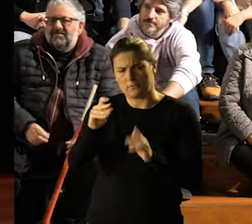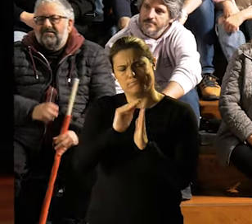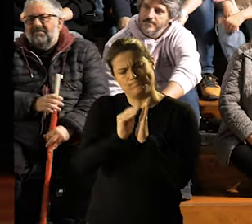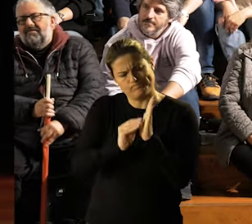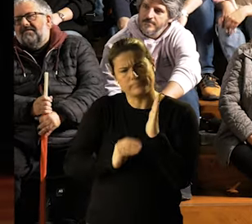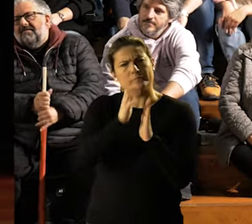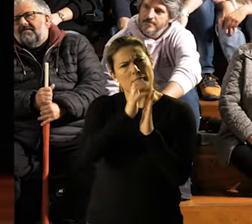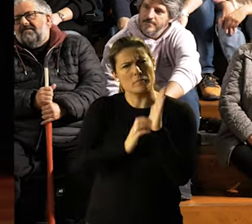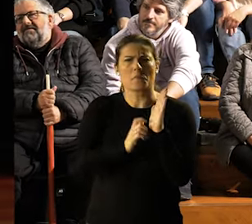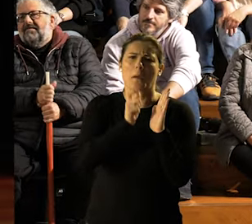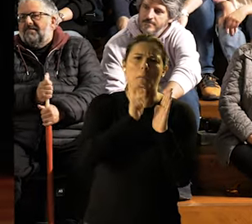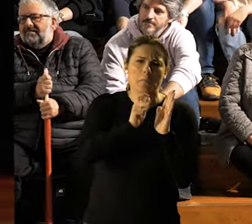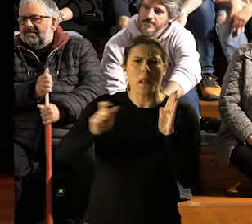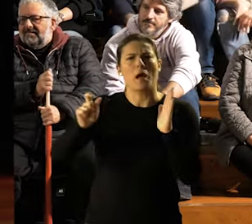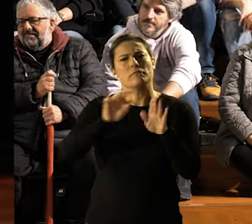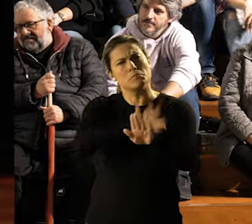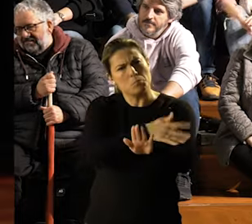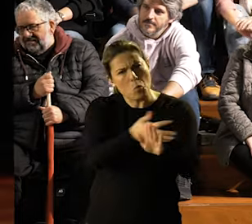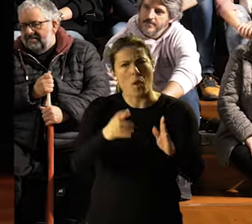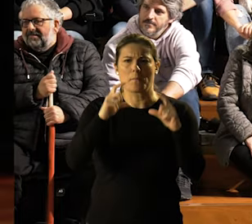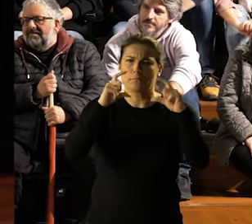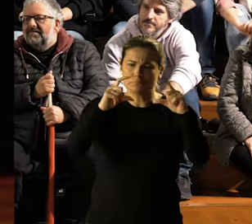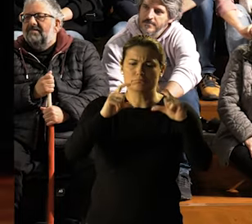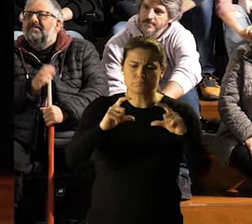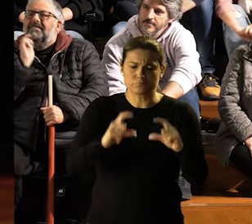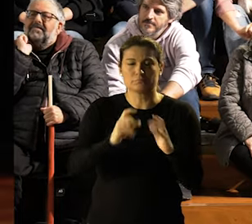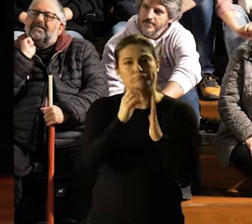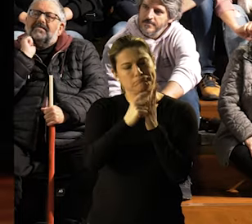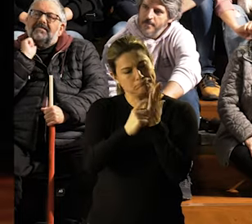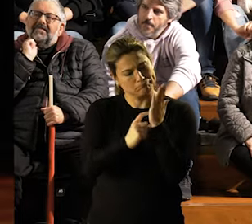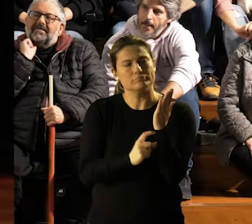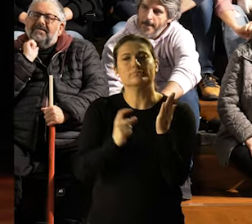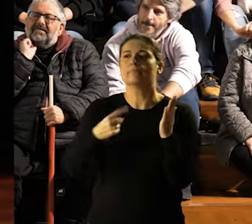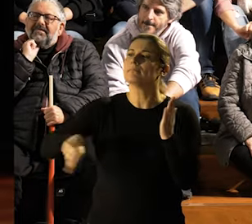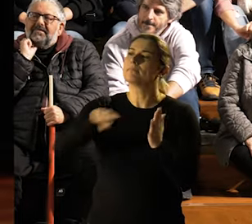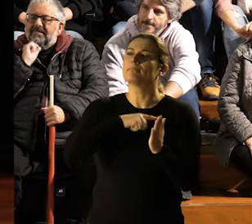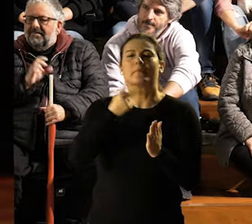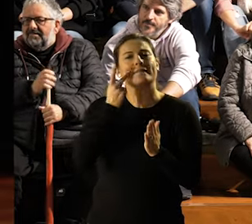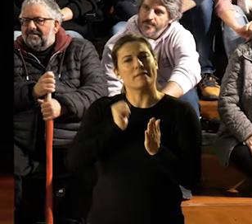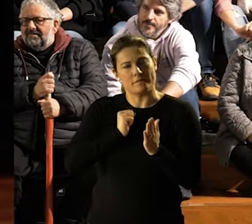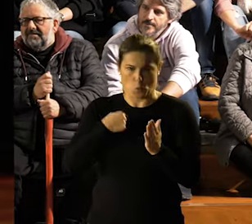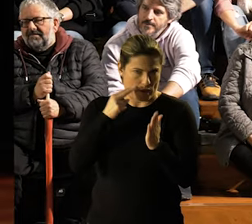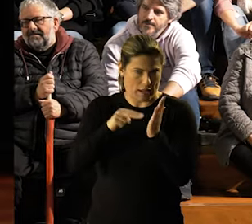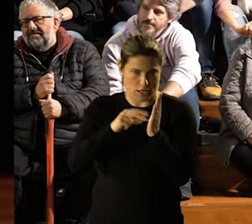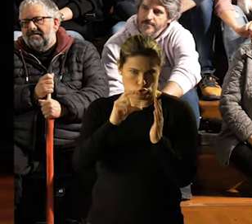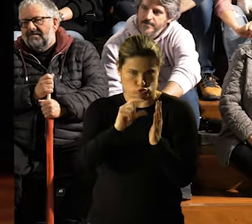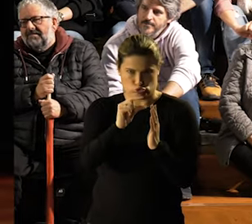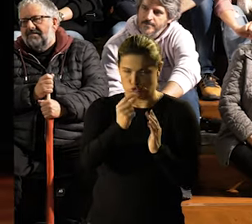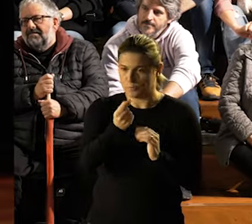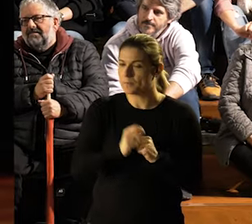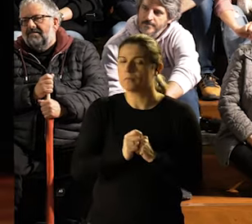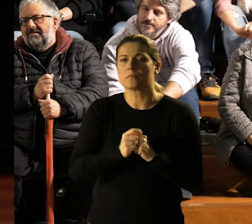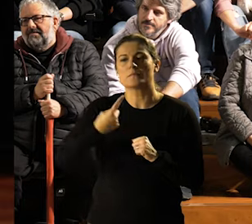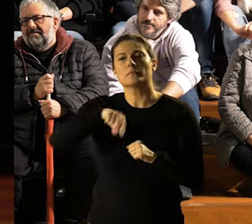de palavras uns versos um poema que ainda hoje nos marcam a nossa vida vou ler uma pequena parte